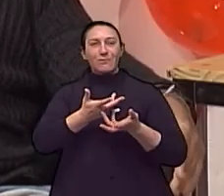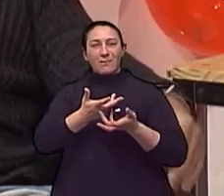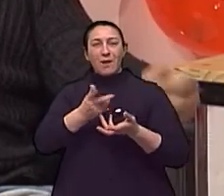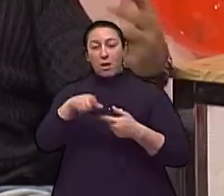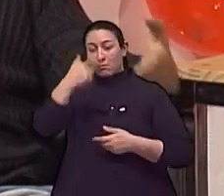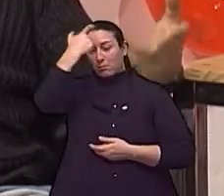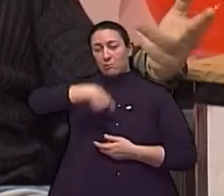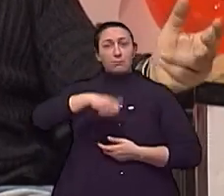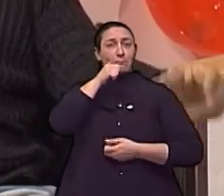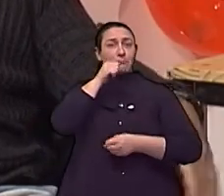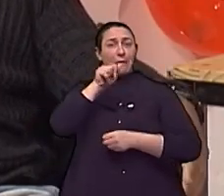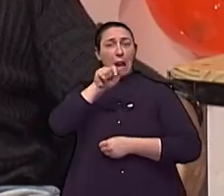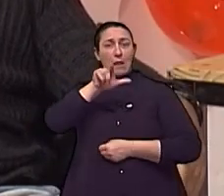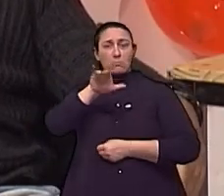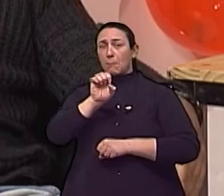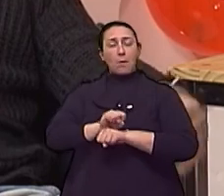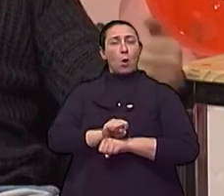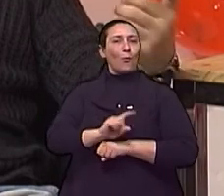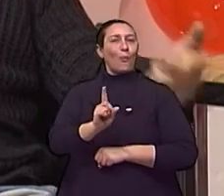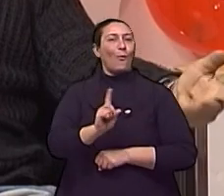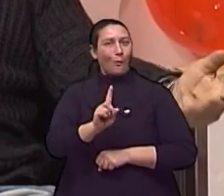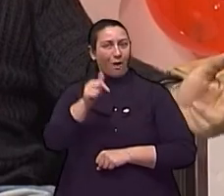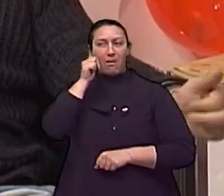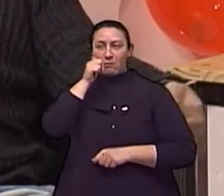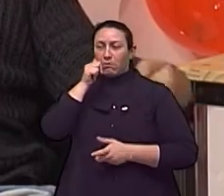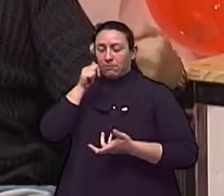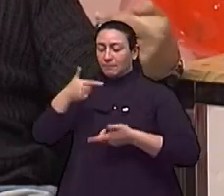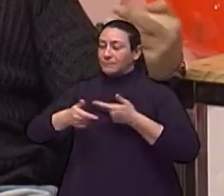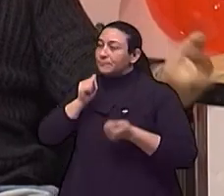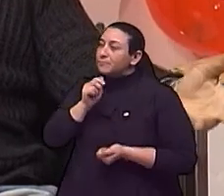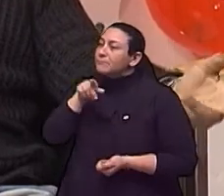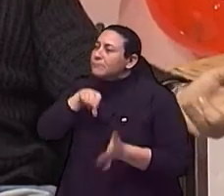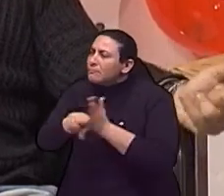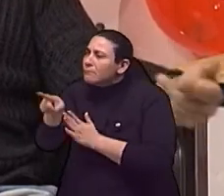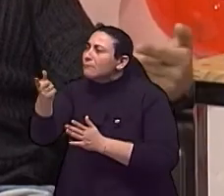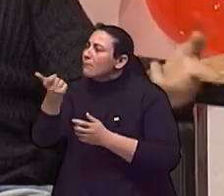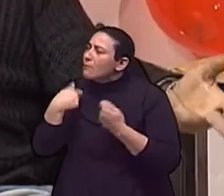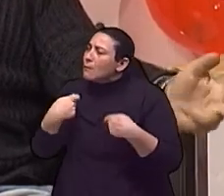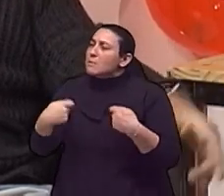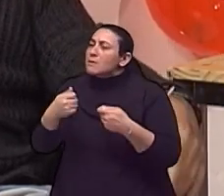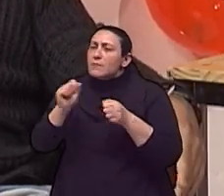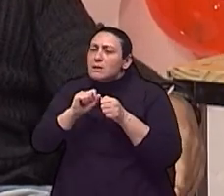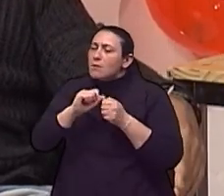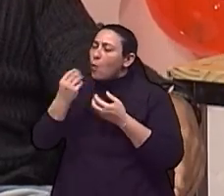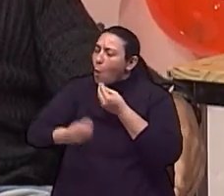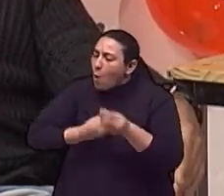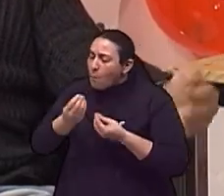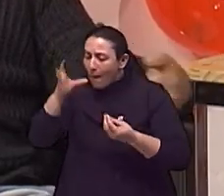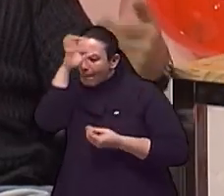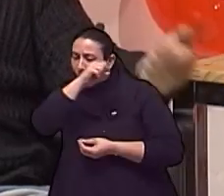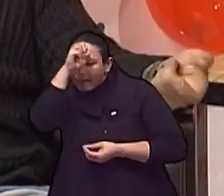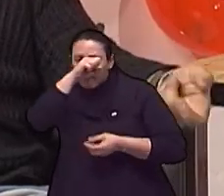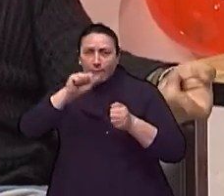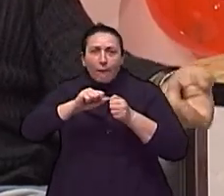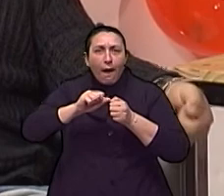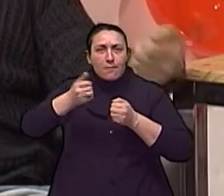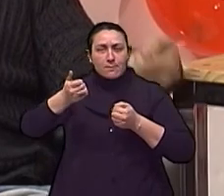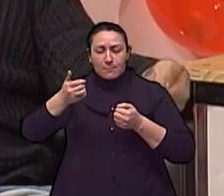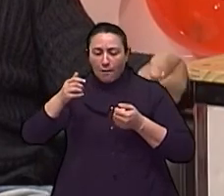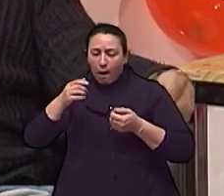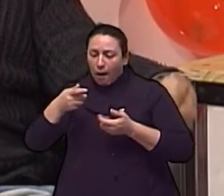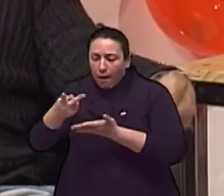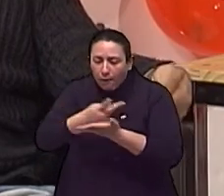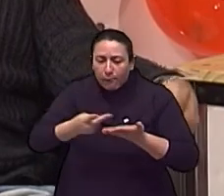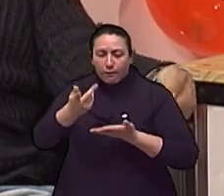não ficou parada ela foi a luta buscar novas referências novos novas técnicas né lugar partir de